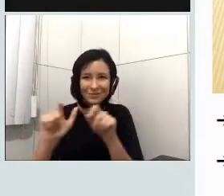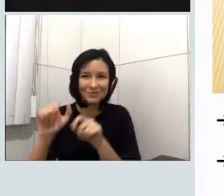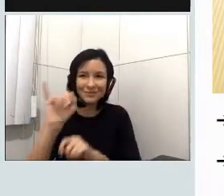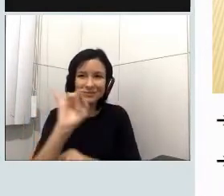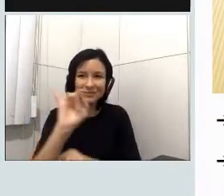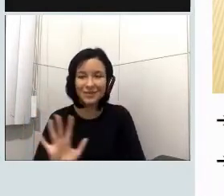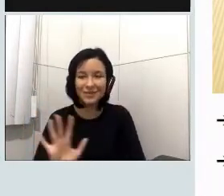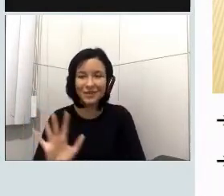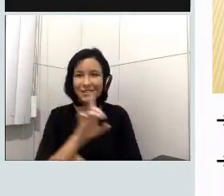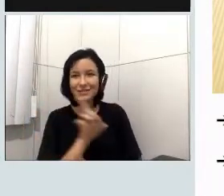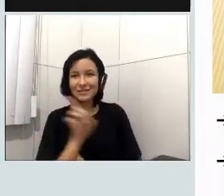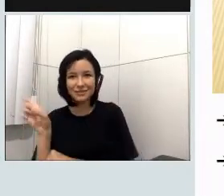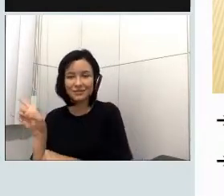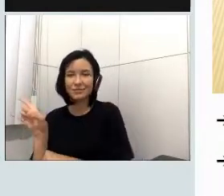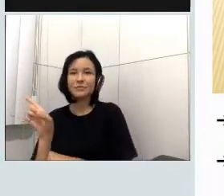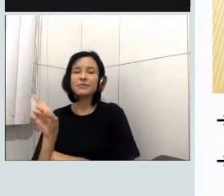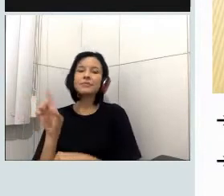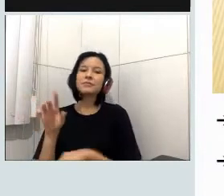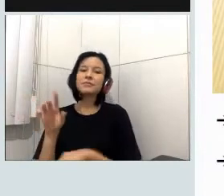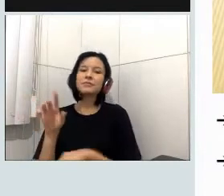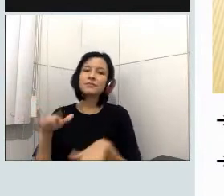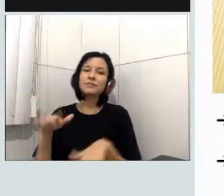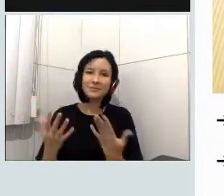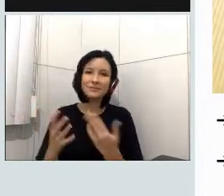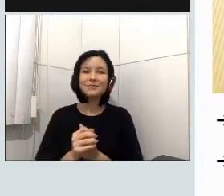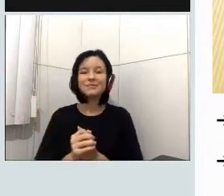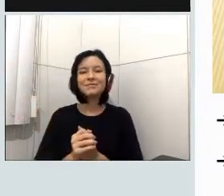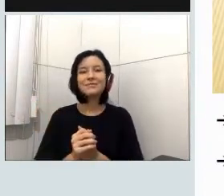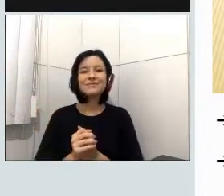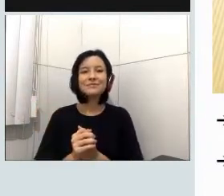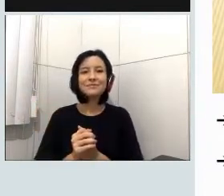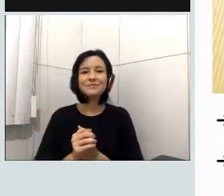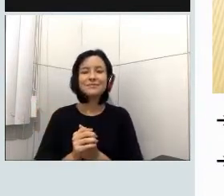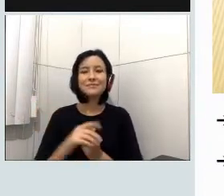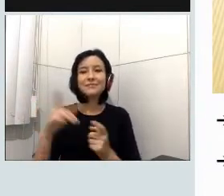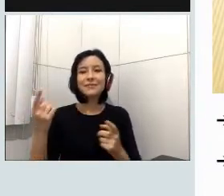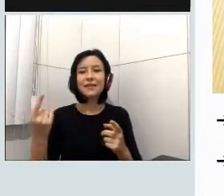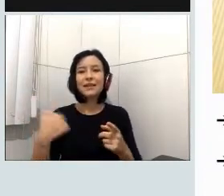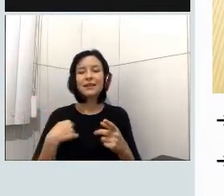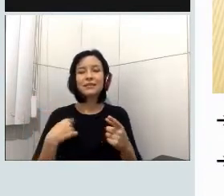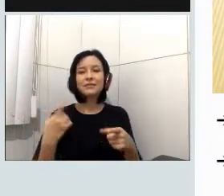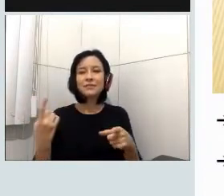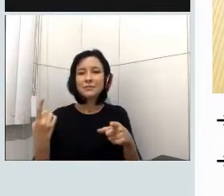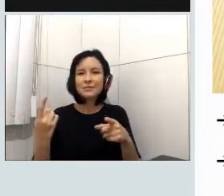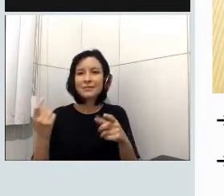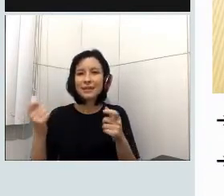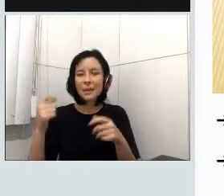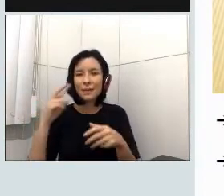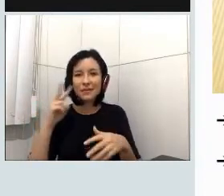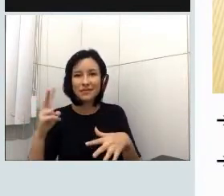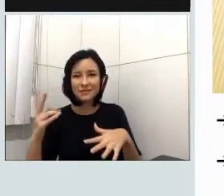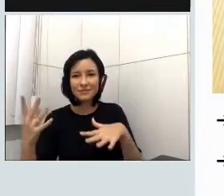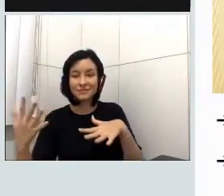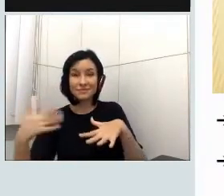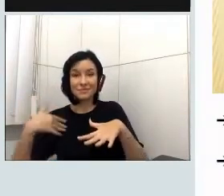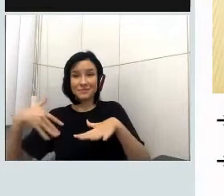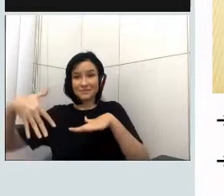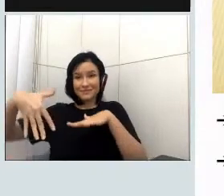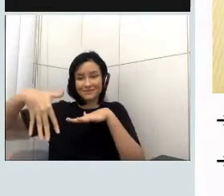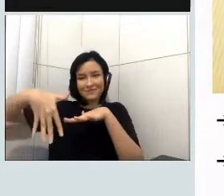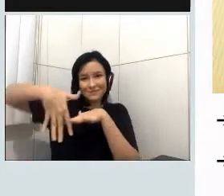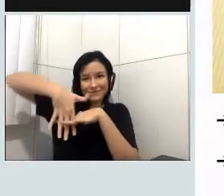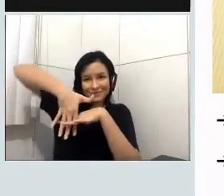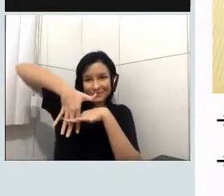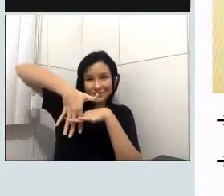a interseção, que isso é chamado, essa junção, onde um passa dentro do outro, é chamada de interseção. Ou seja,